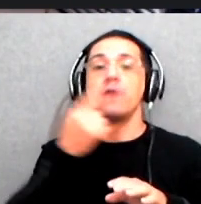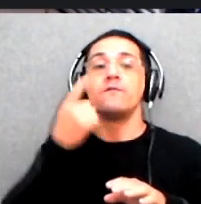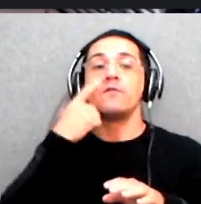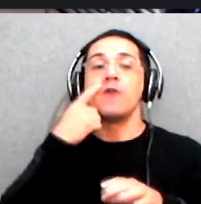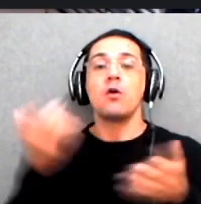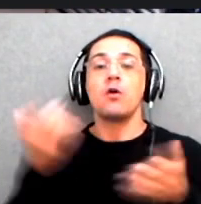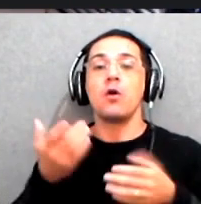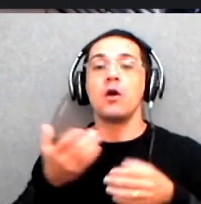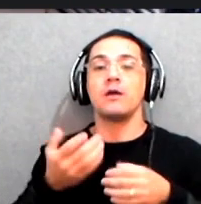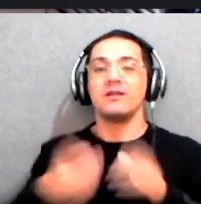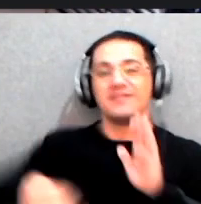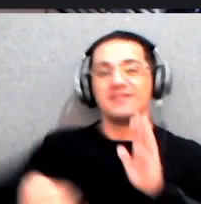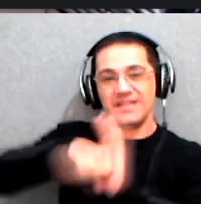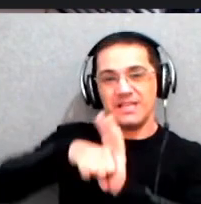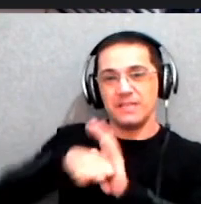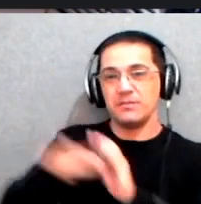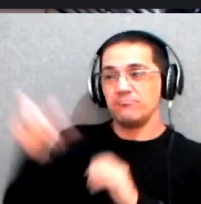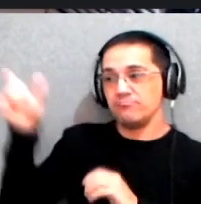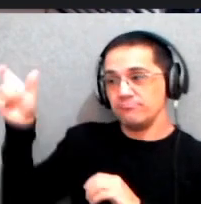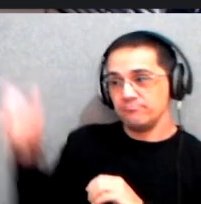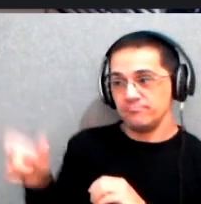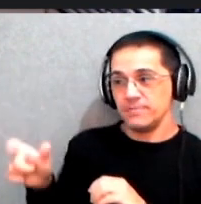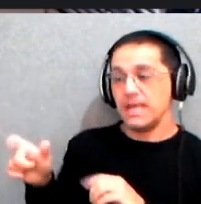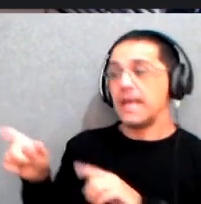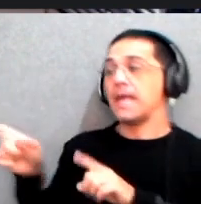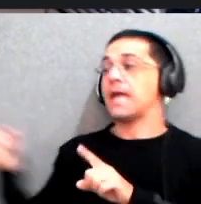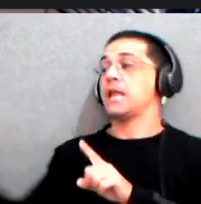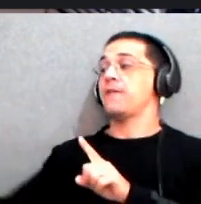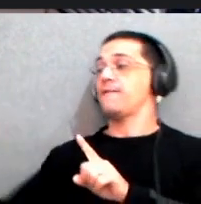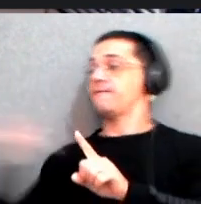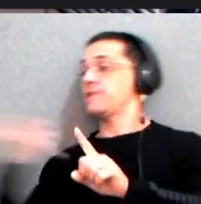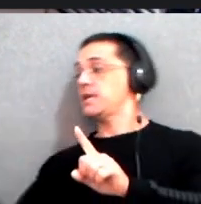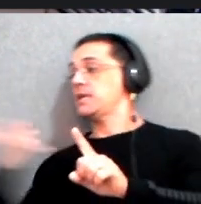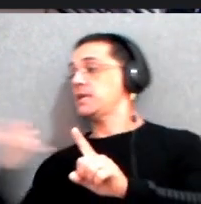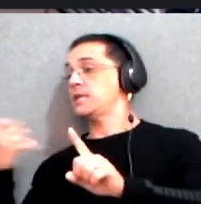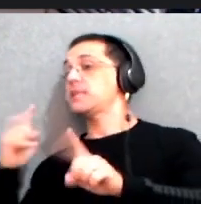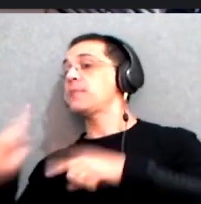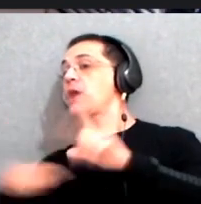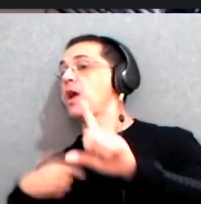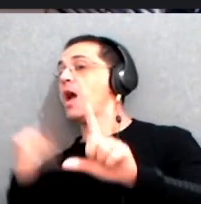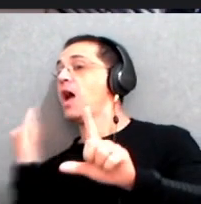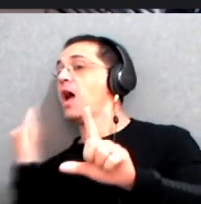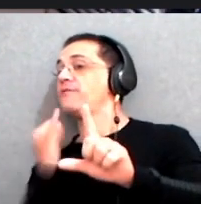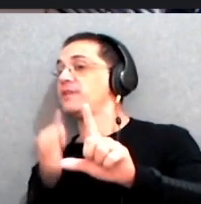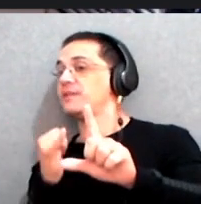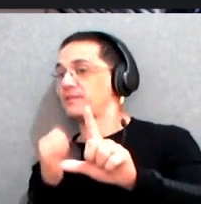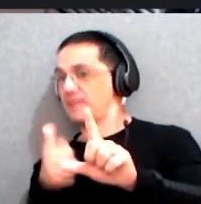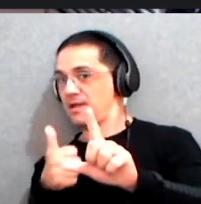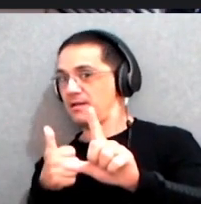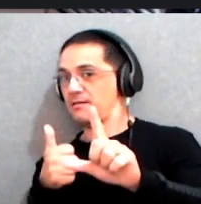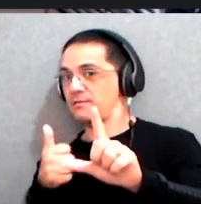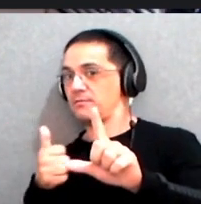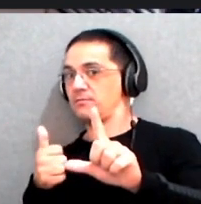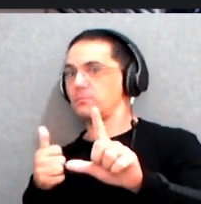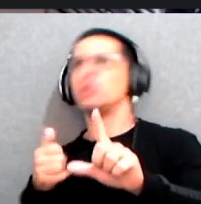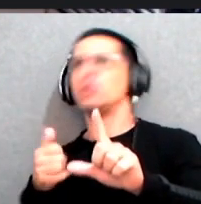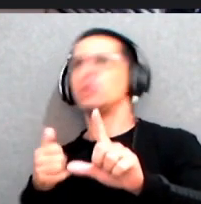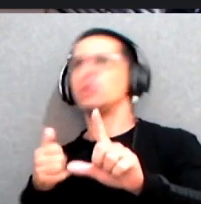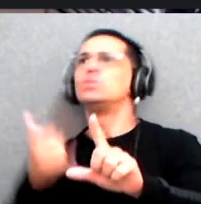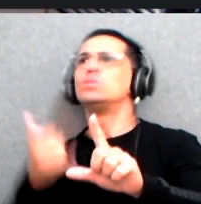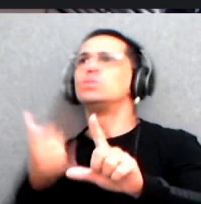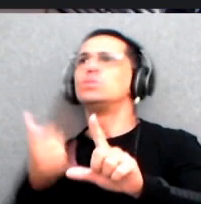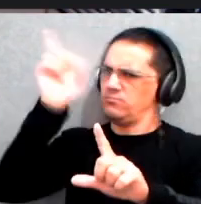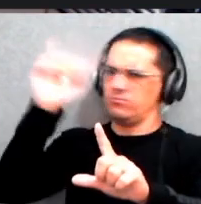por FaceTime comigo. E eu vou retransmitir para vocês por videoconferência. Aí eu disse: não, nem pensar. Eu